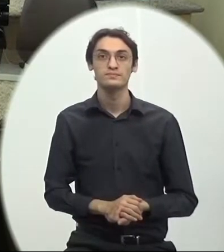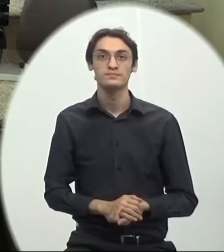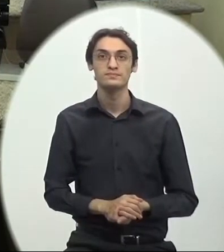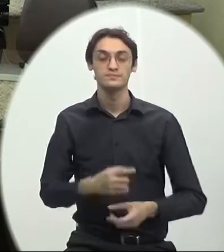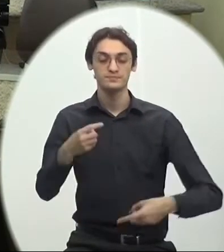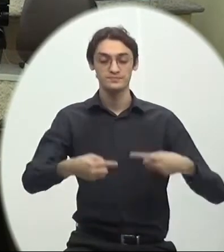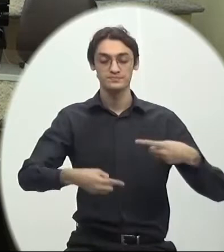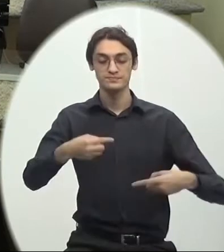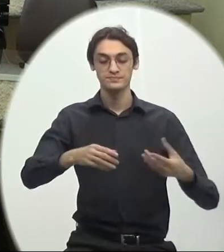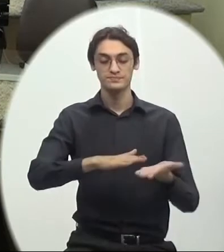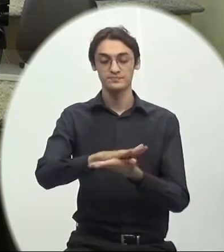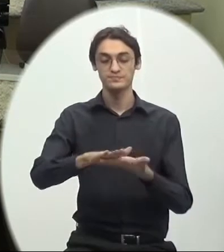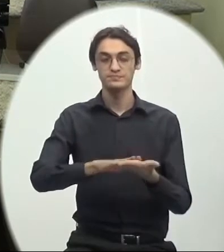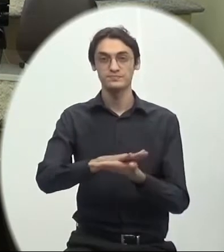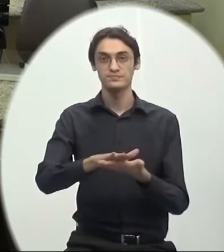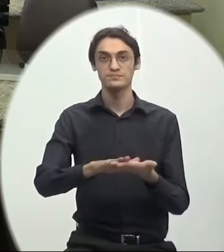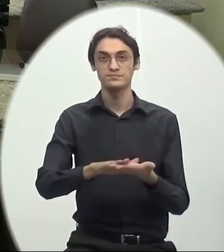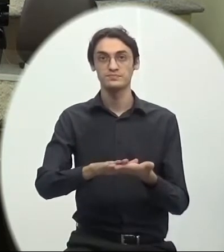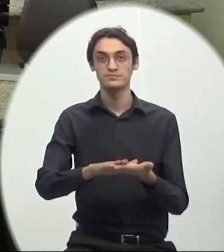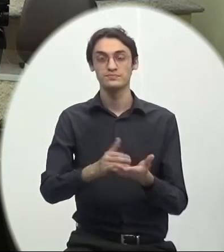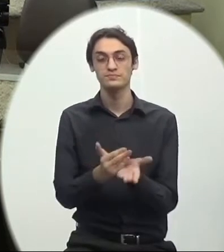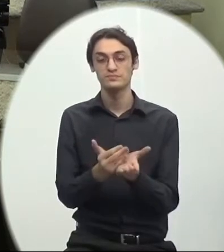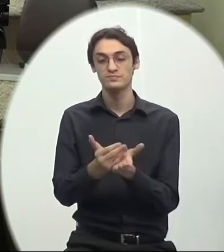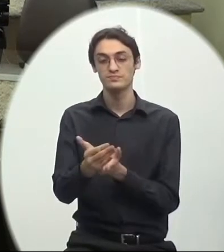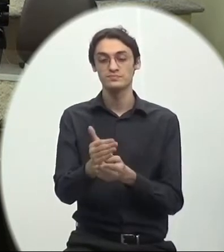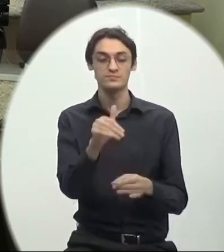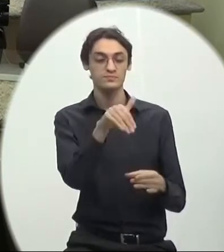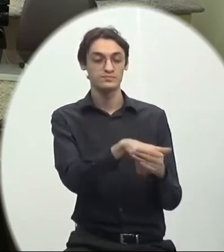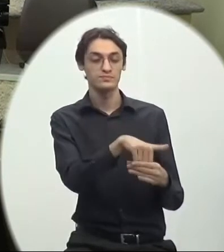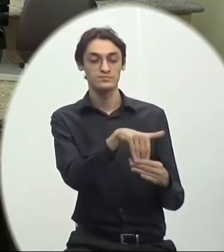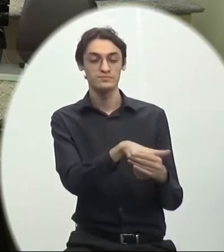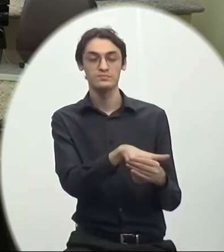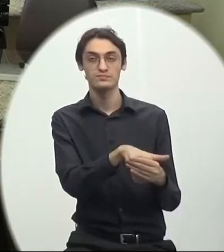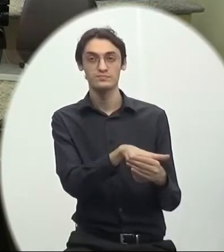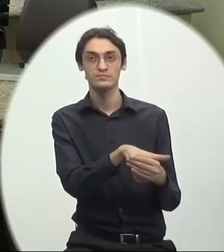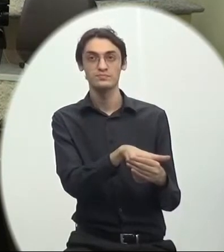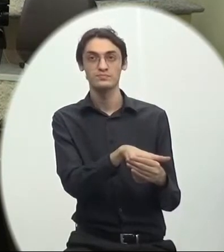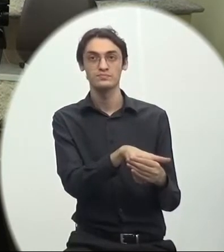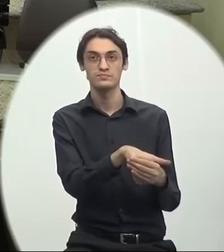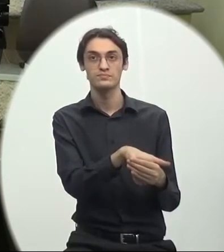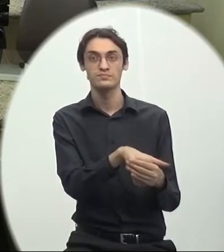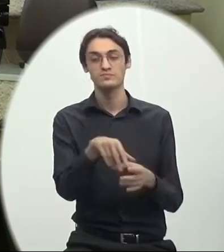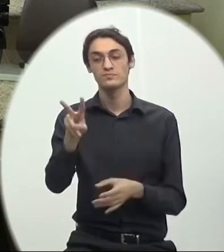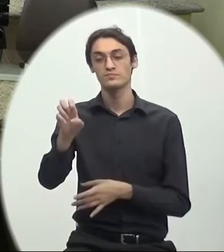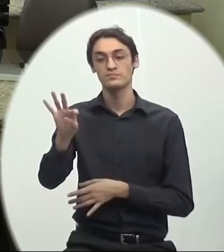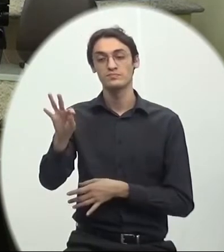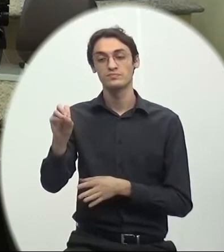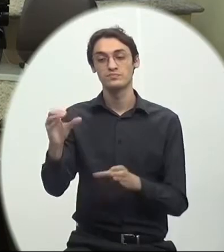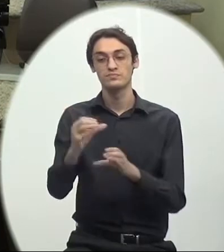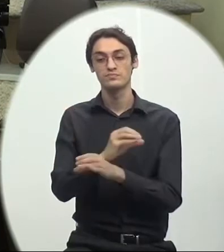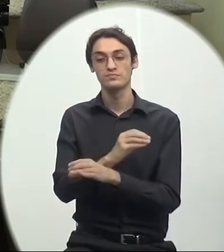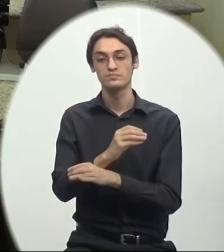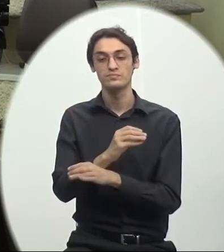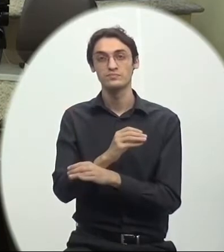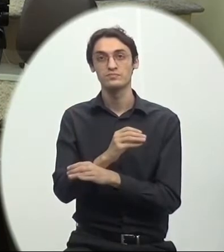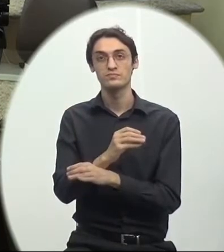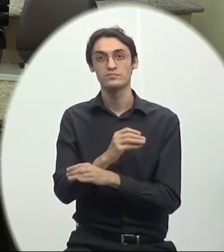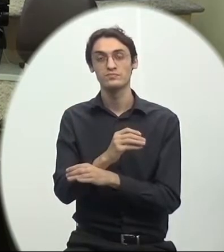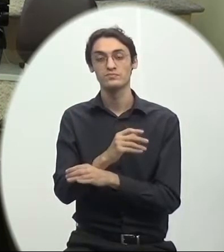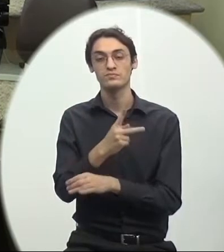Não havendo quem queira discutir, está em votação o veto total aposto